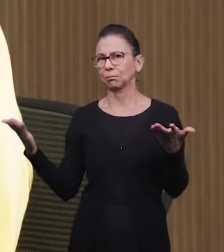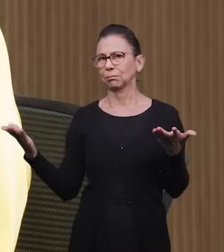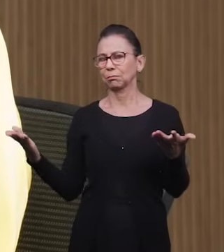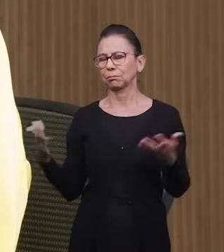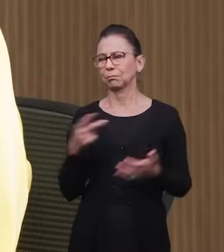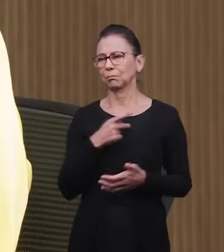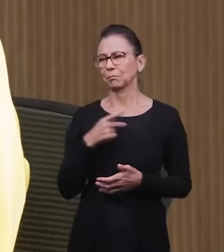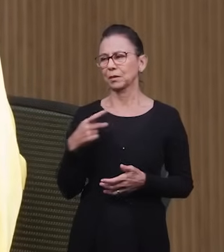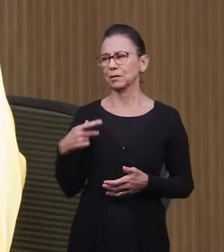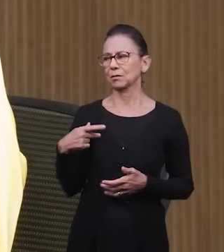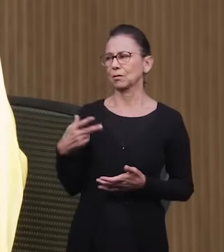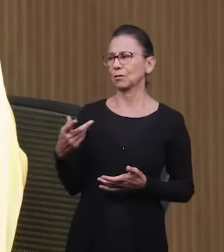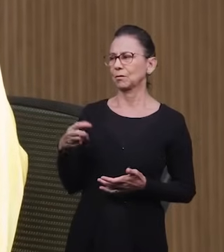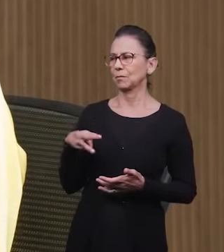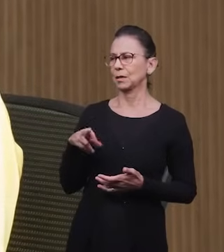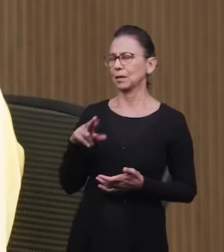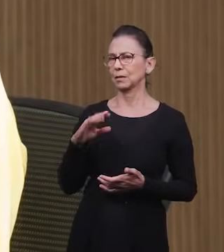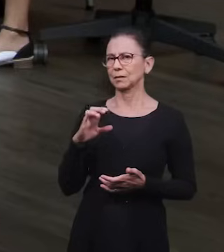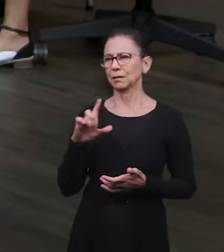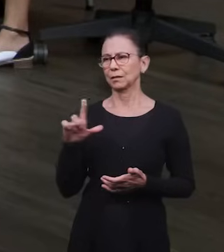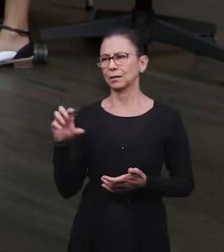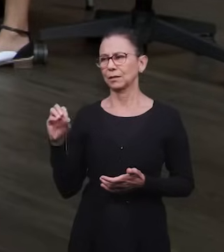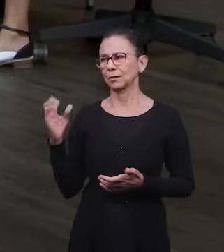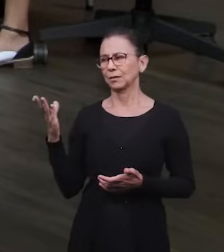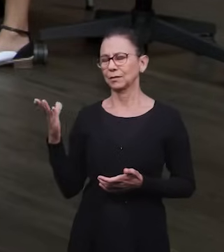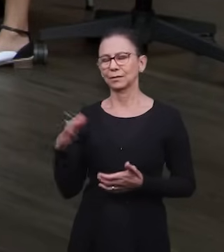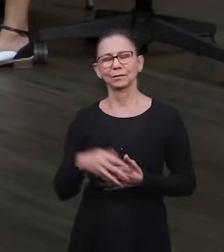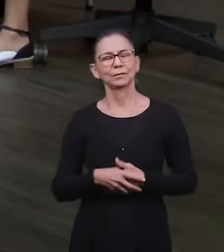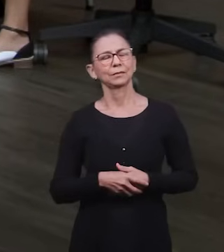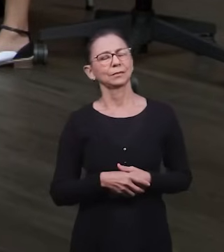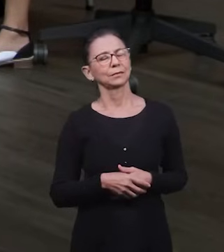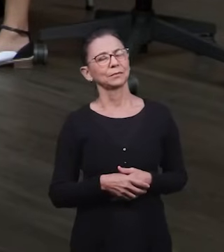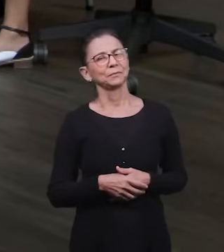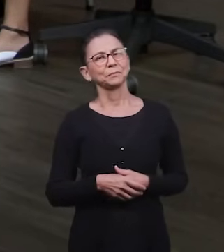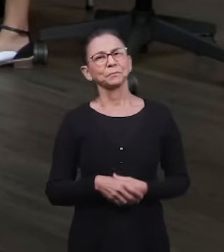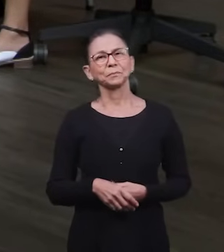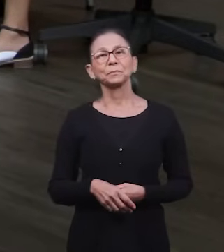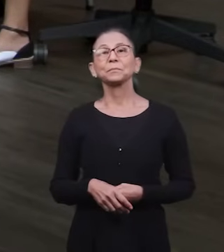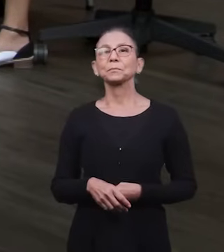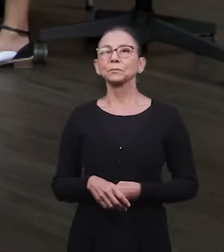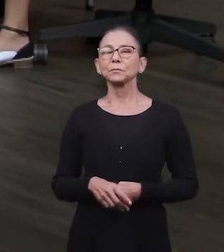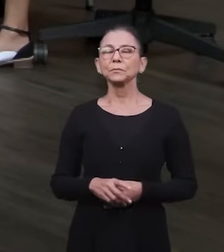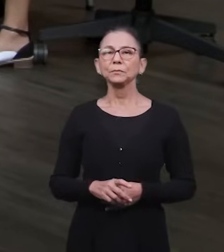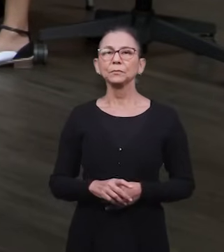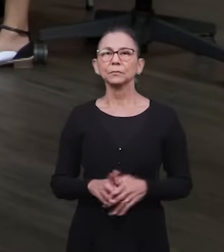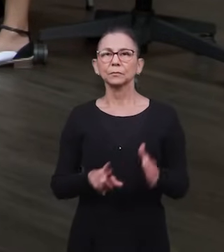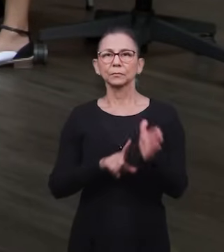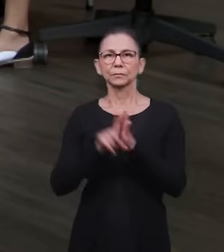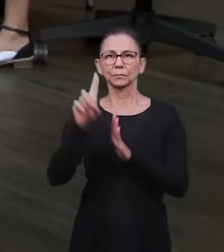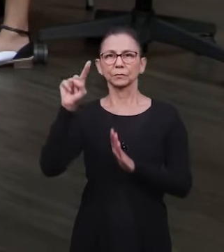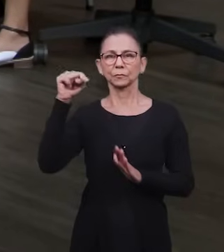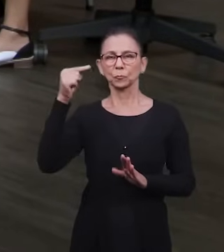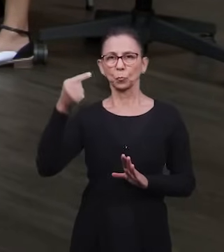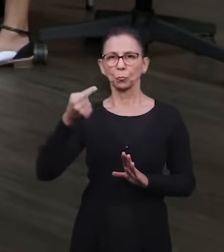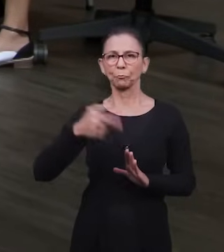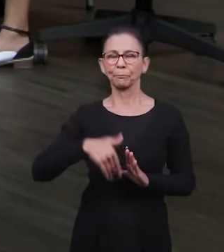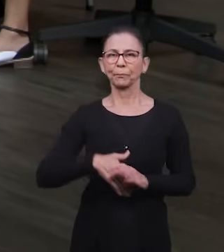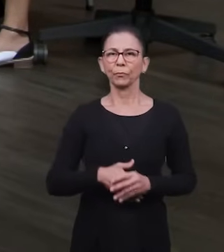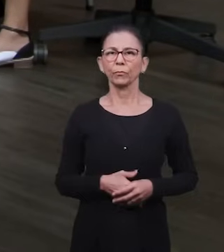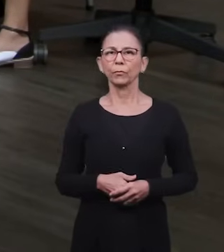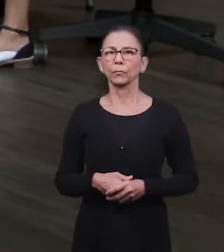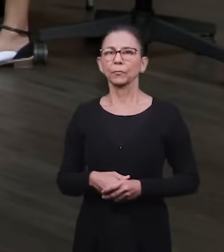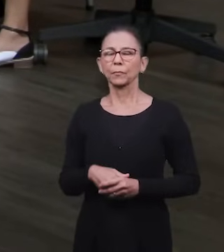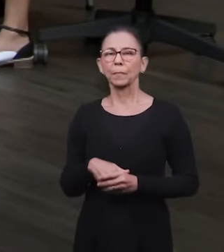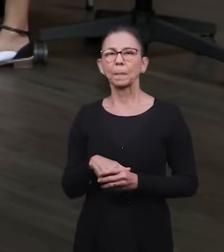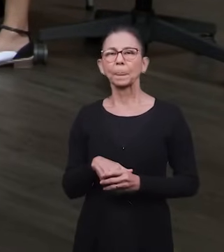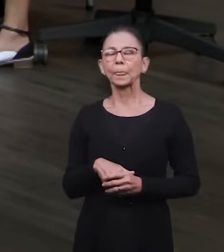lado e estão Pastor também Marcelo no Ferreira, vídeo. isso mesmo. Tá bom, estamos olhando. Mandou todo Vai lá, mundo. Andréia. Então, a próxima pergunta, né, quem